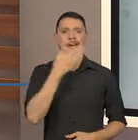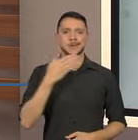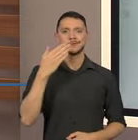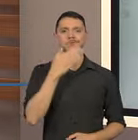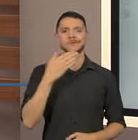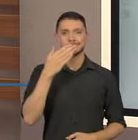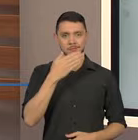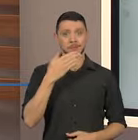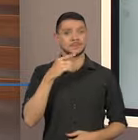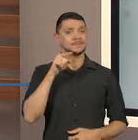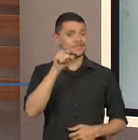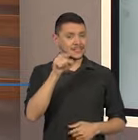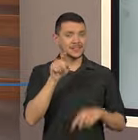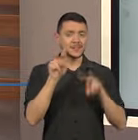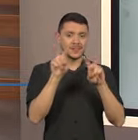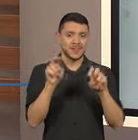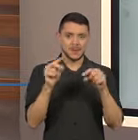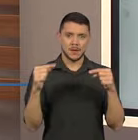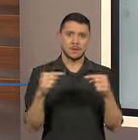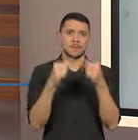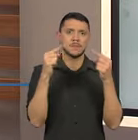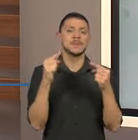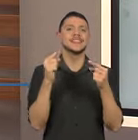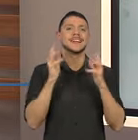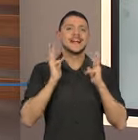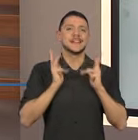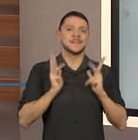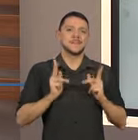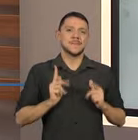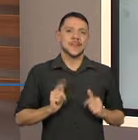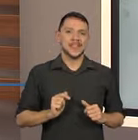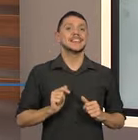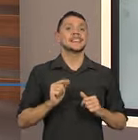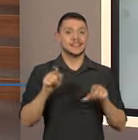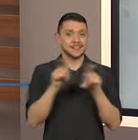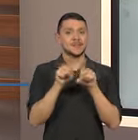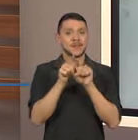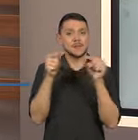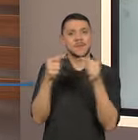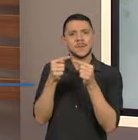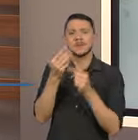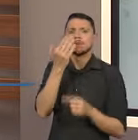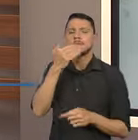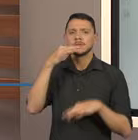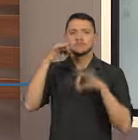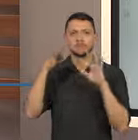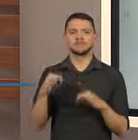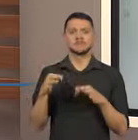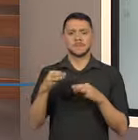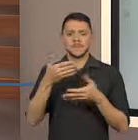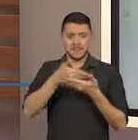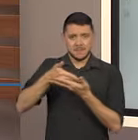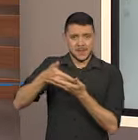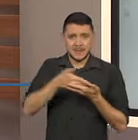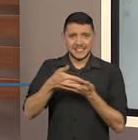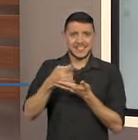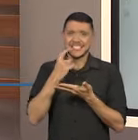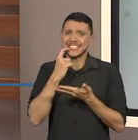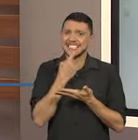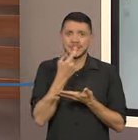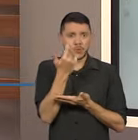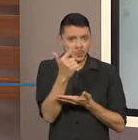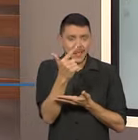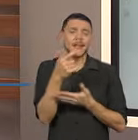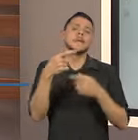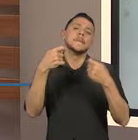hábito de higiene, tá bom? E um hábito alimentar também, que é importante você saber. O bebezinho, mesmo se não tiver o dente, você tem que limpar a boquinha